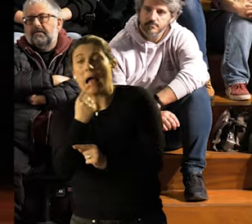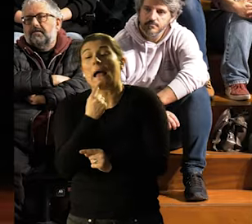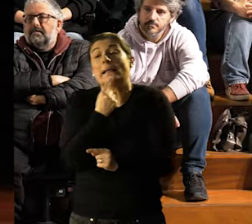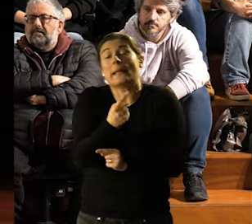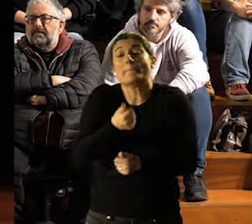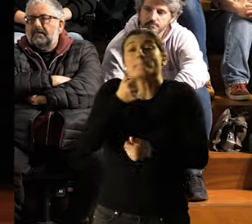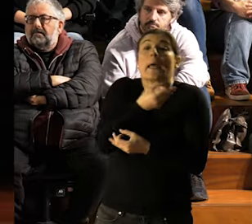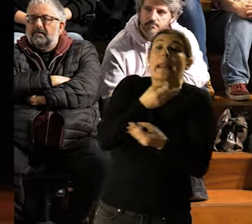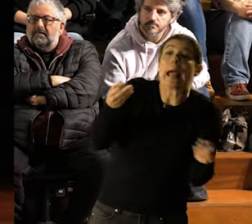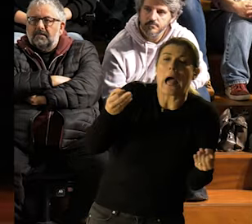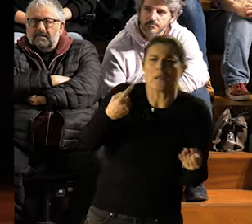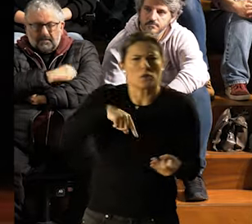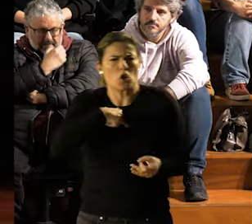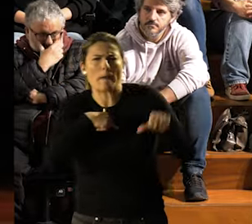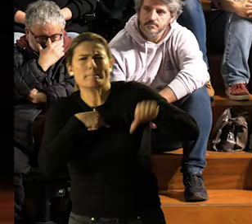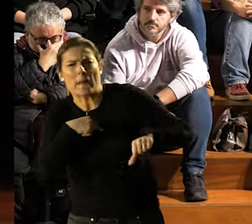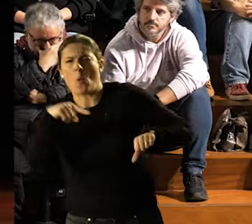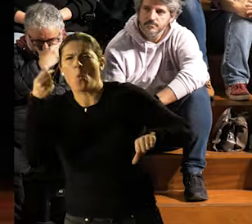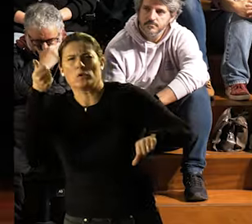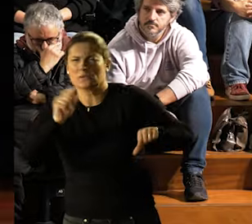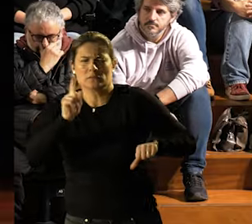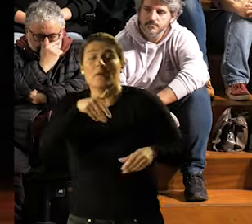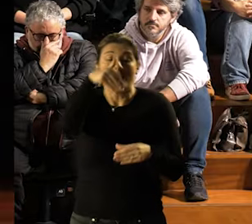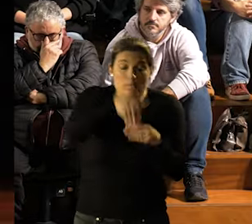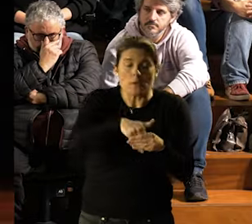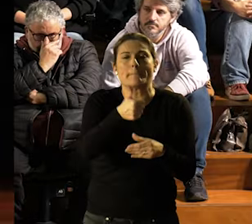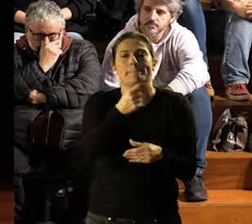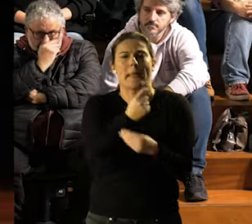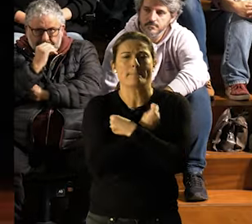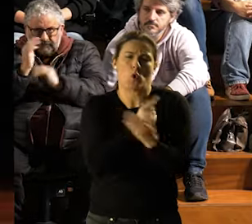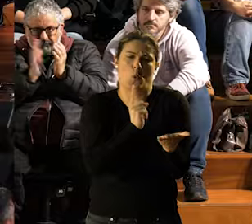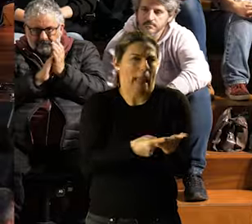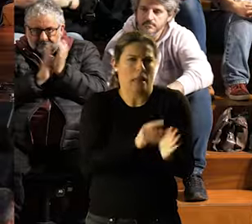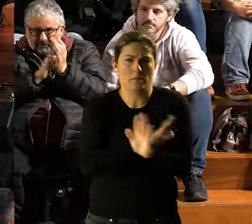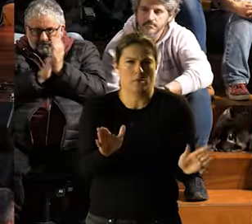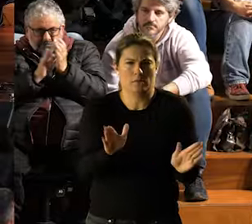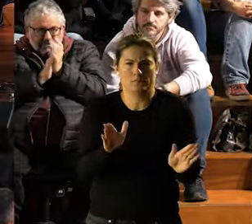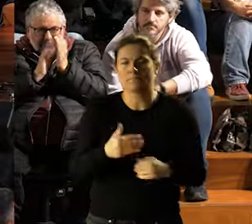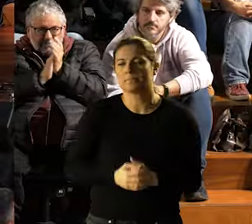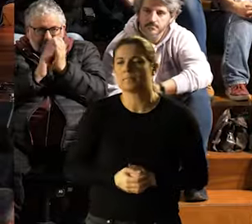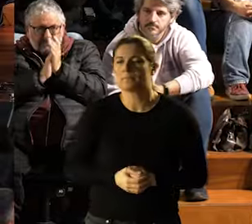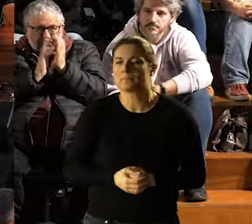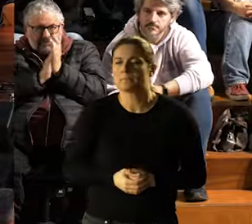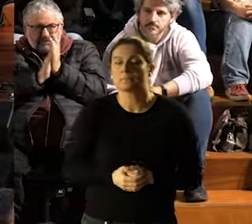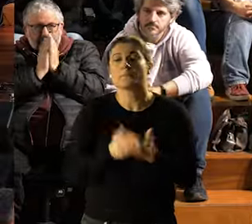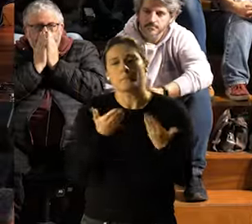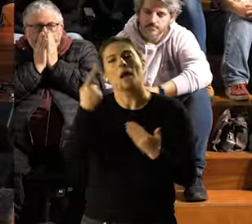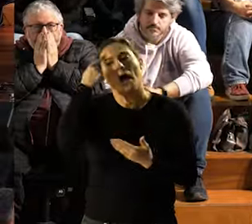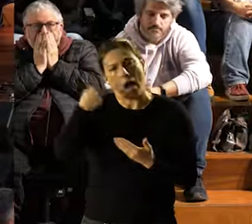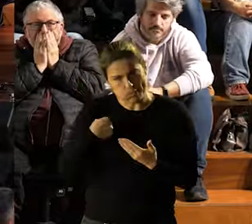mal menos e nós somos menos maus do que os outros é o voto do bloco de esquerda sabemos